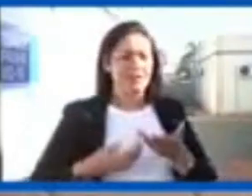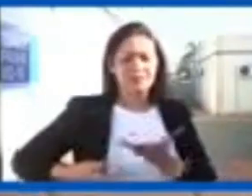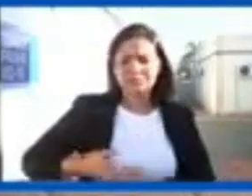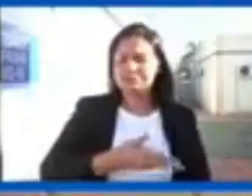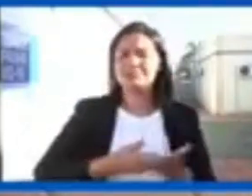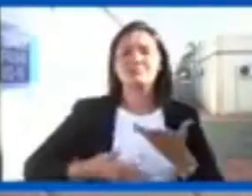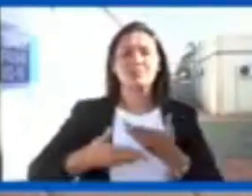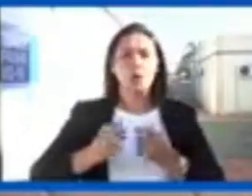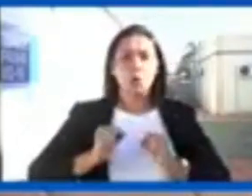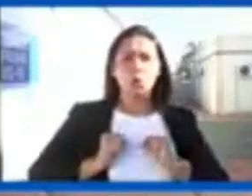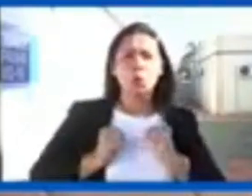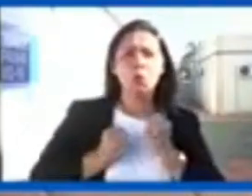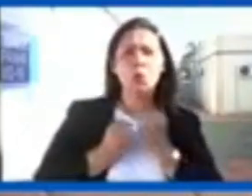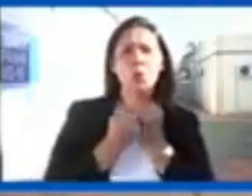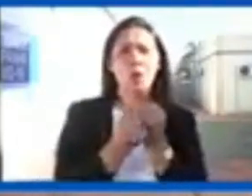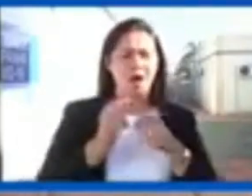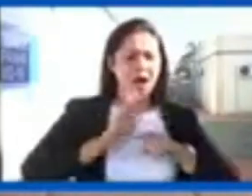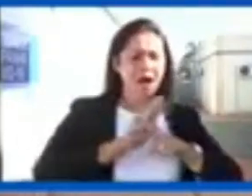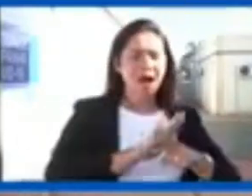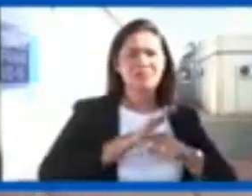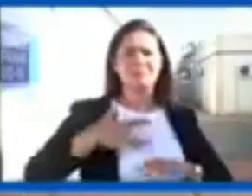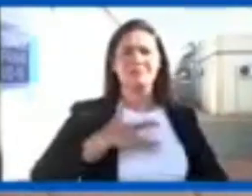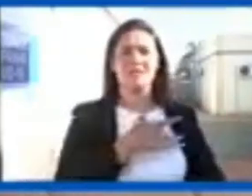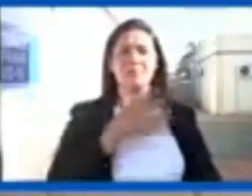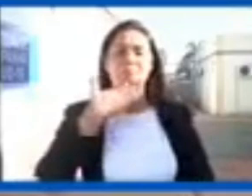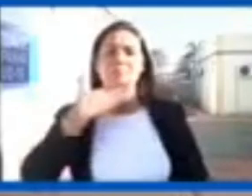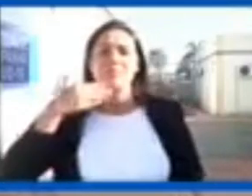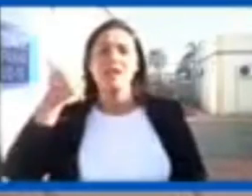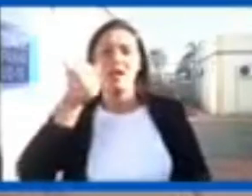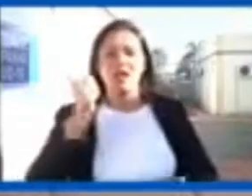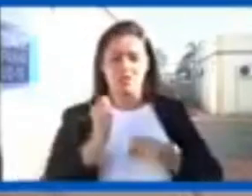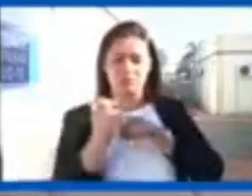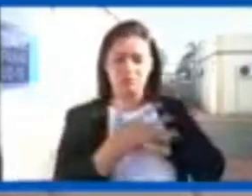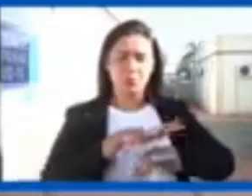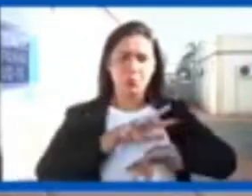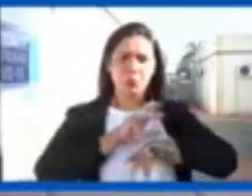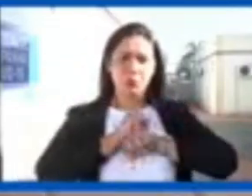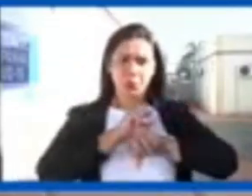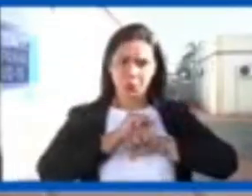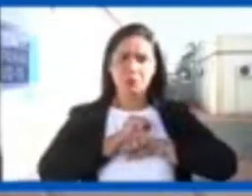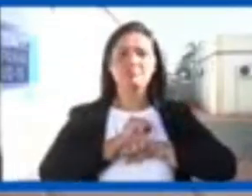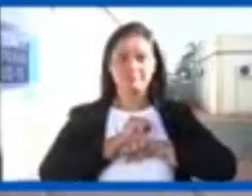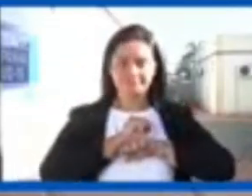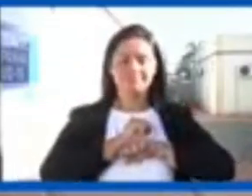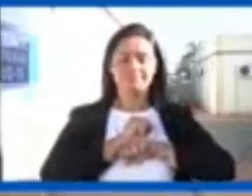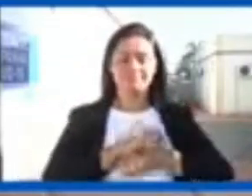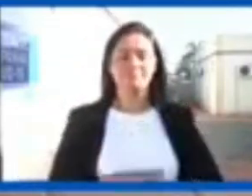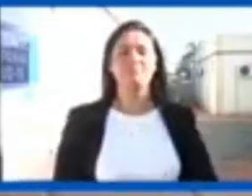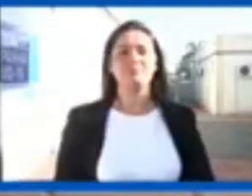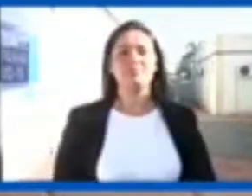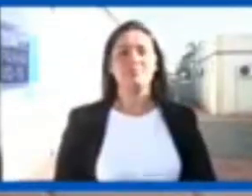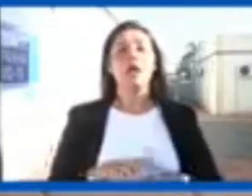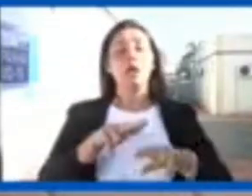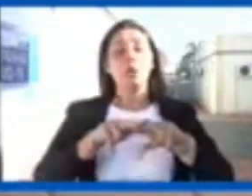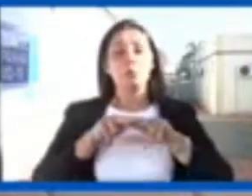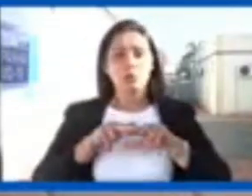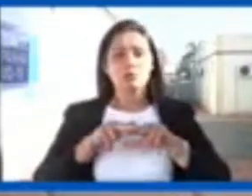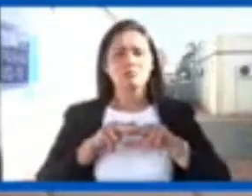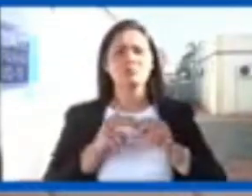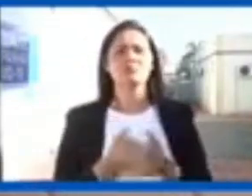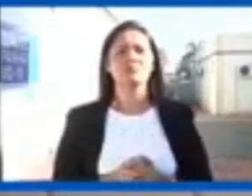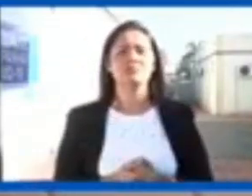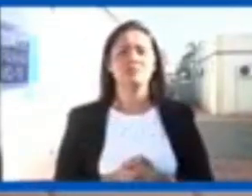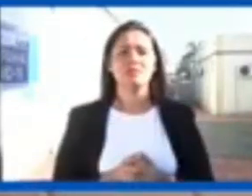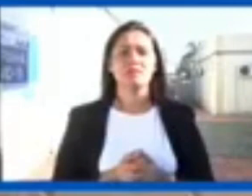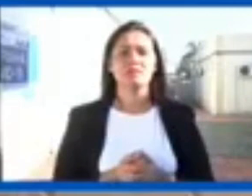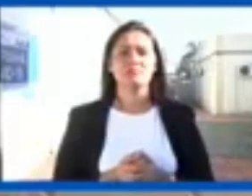requerem esforços no tratamento ao paciente acometido pela covid-19 bom então foi nesse